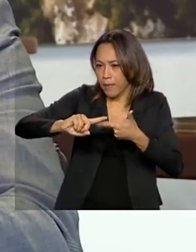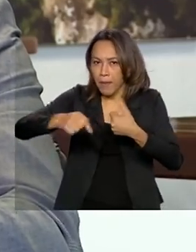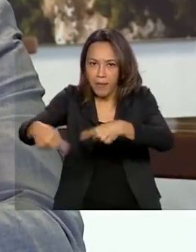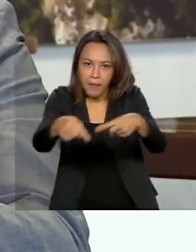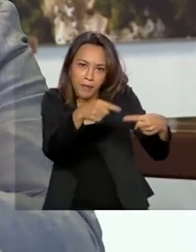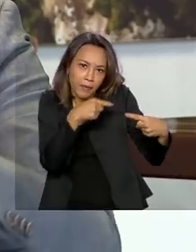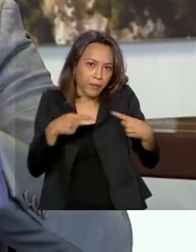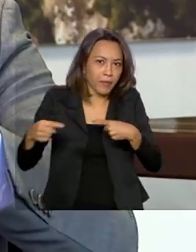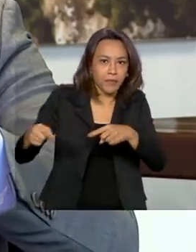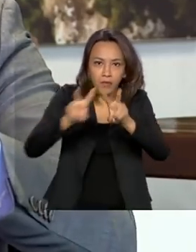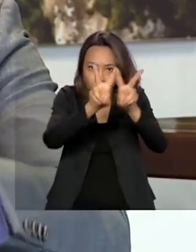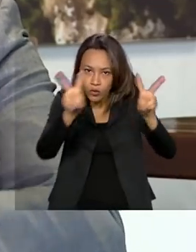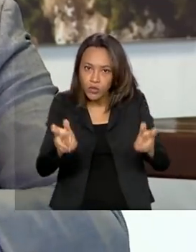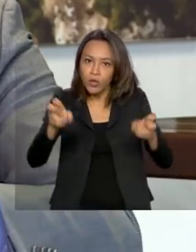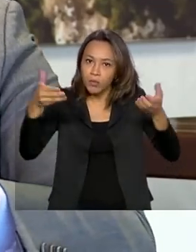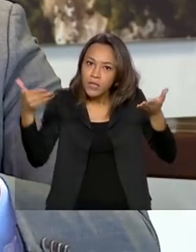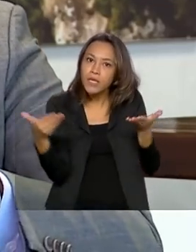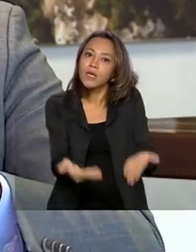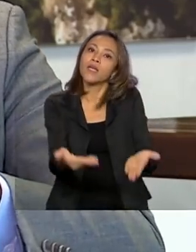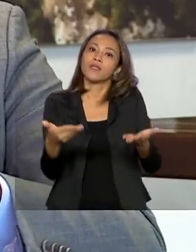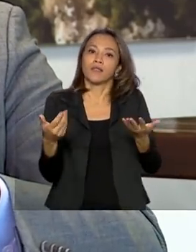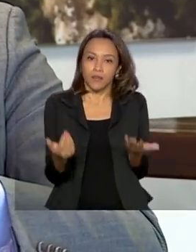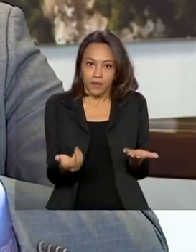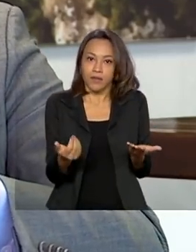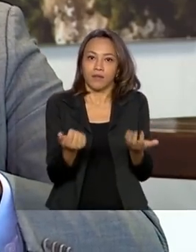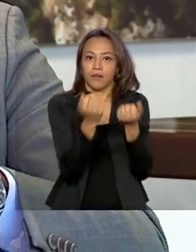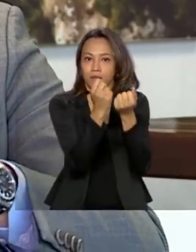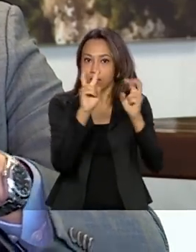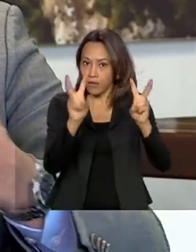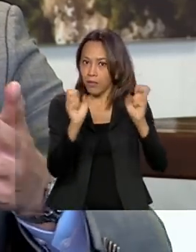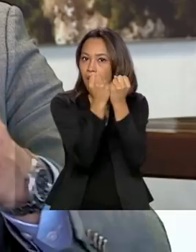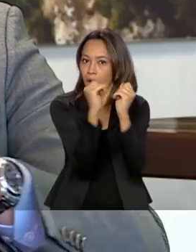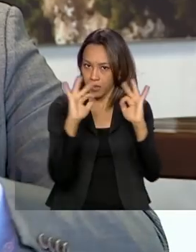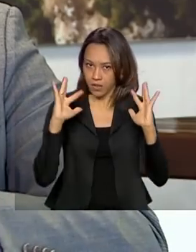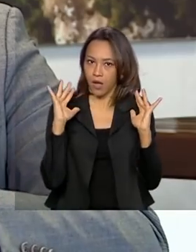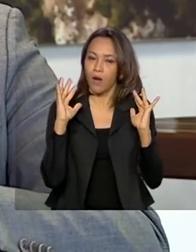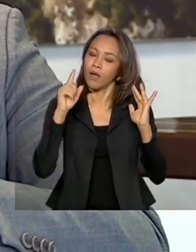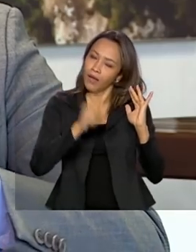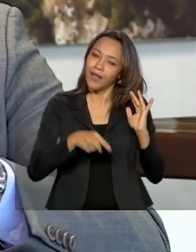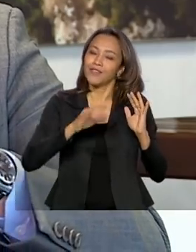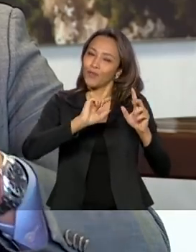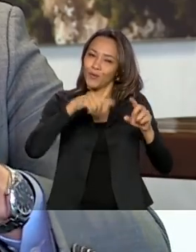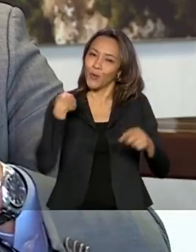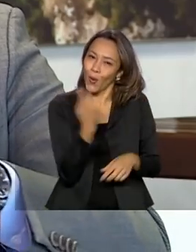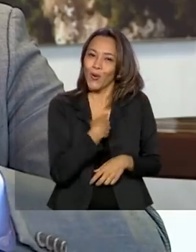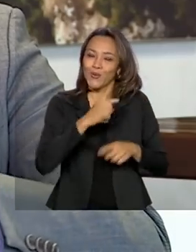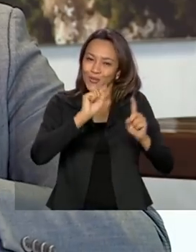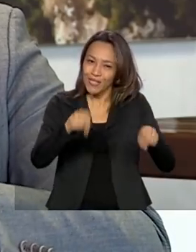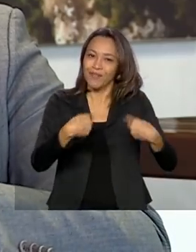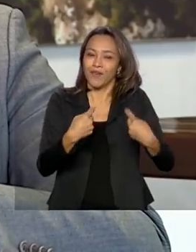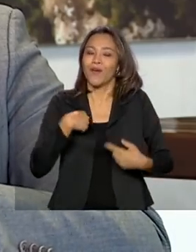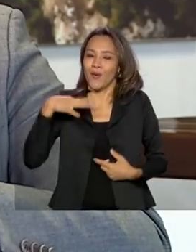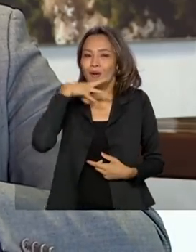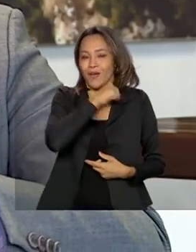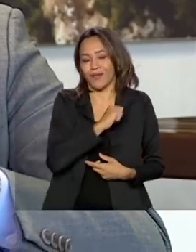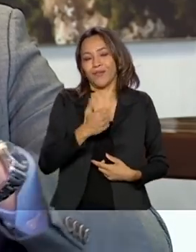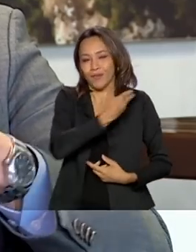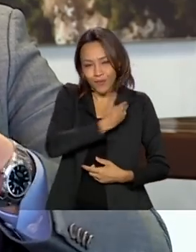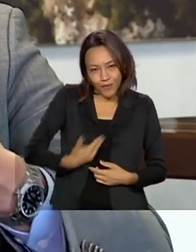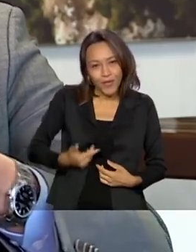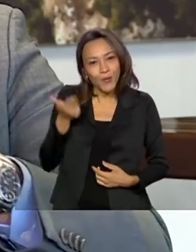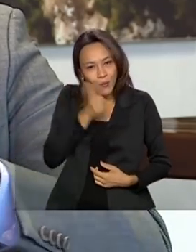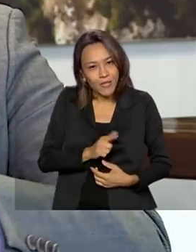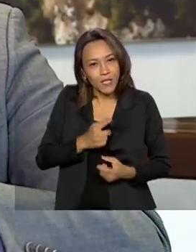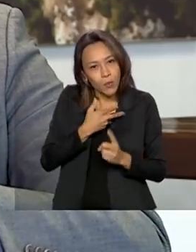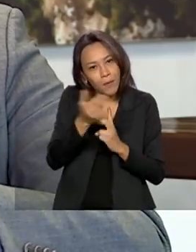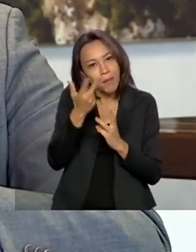o brasileiro, no centro da preocupação ambiental. Então, isso foi o nosso desafio até então. Acho que o governo avançou muito, mas